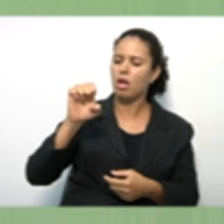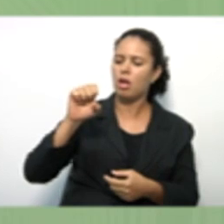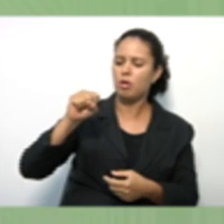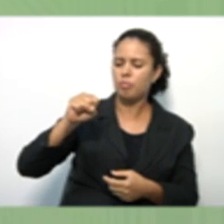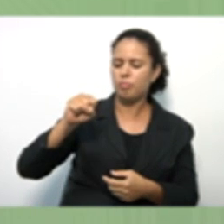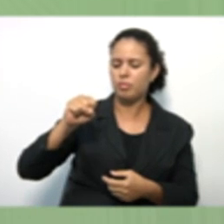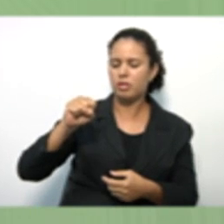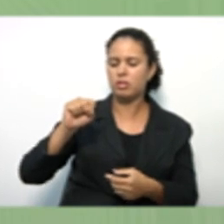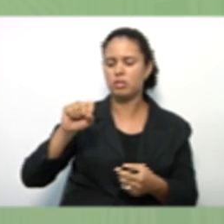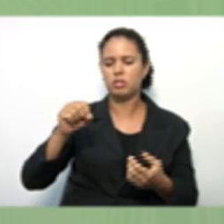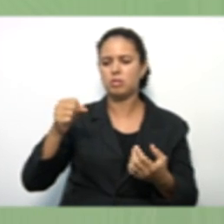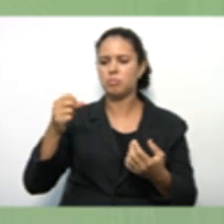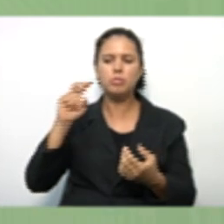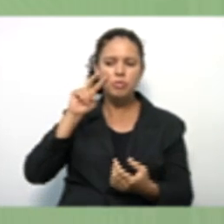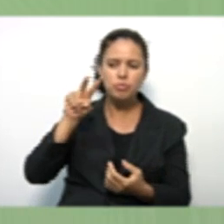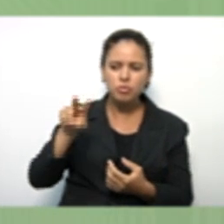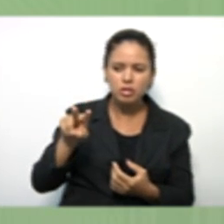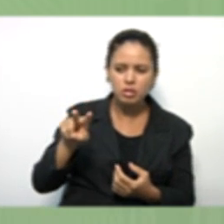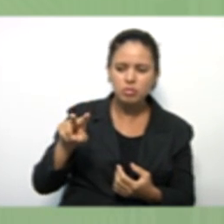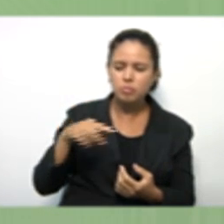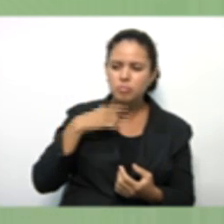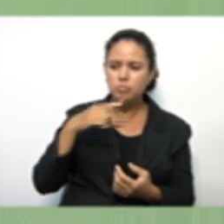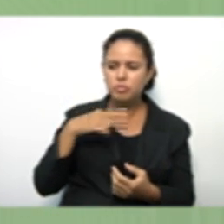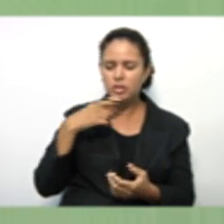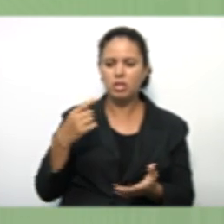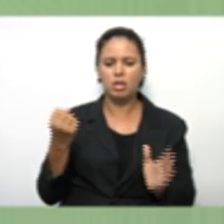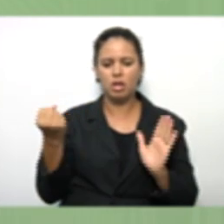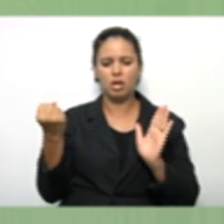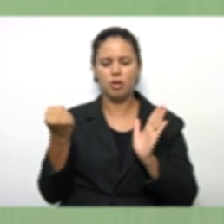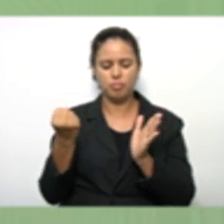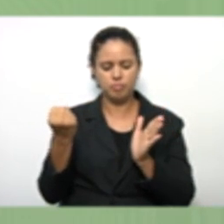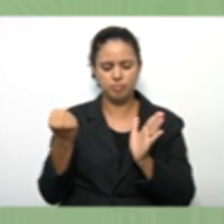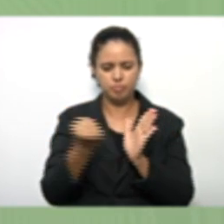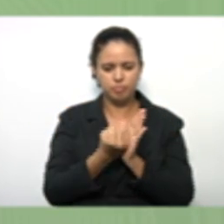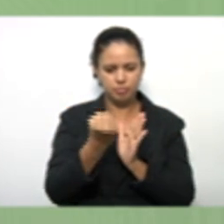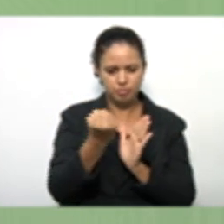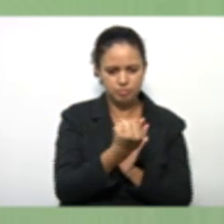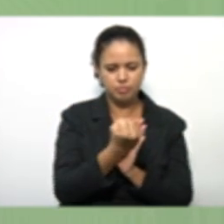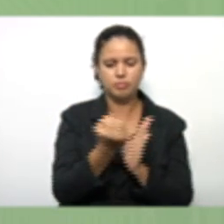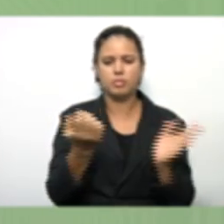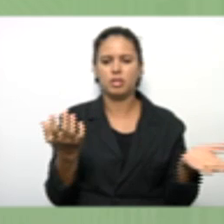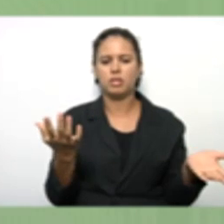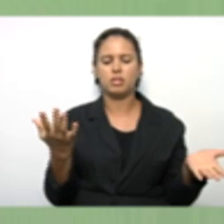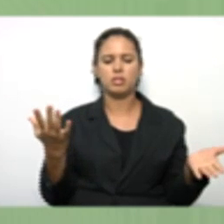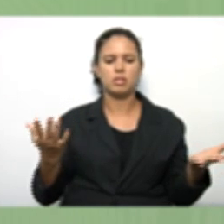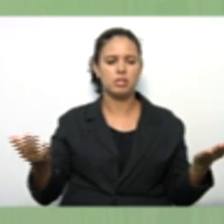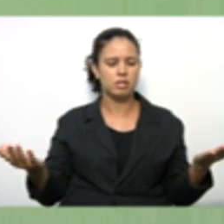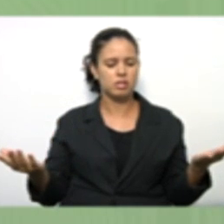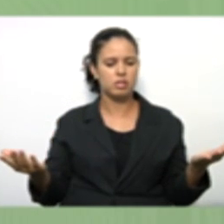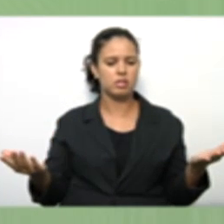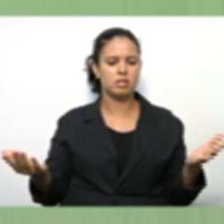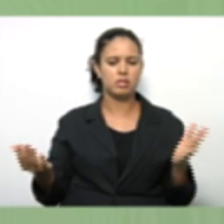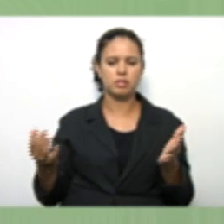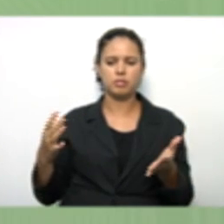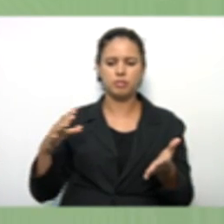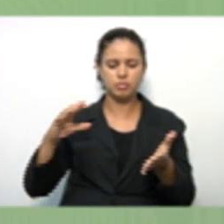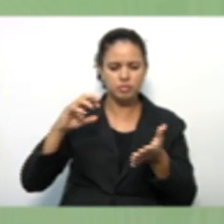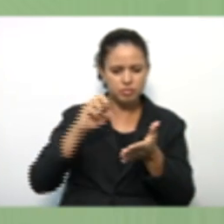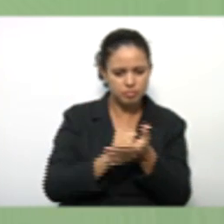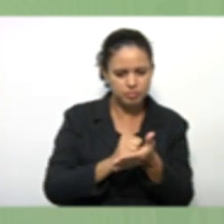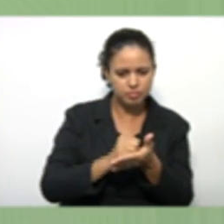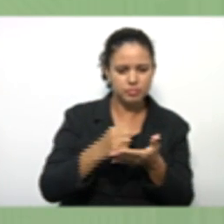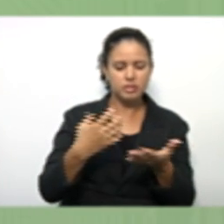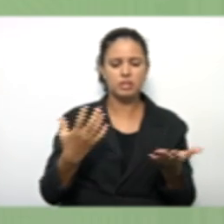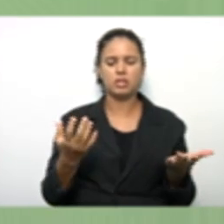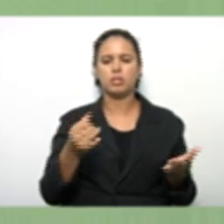Então, temos exemplo marca e patente. Exemplo de uma marca, né? Vamos lá. É uma marca famosa de iogurte.